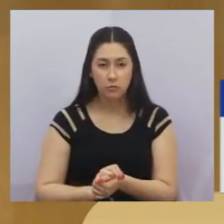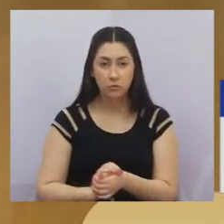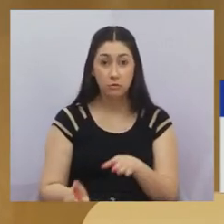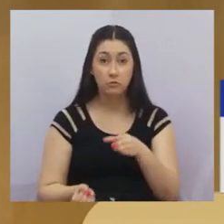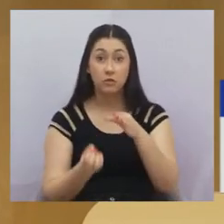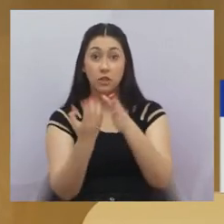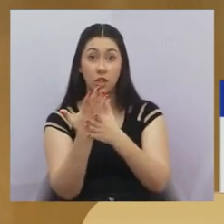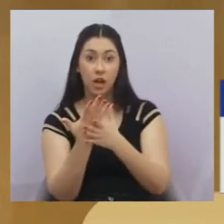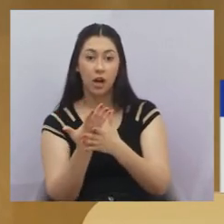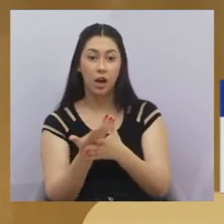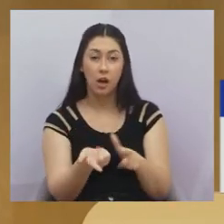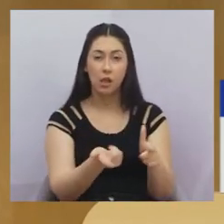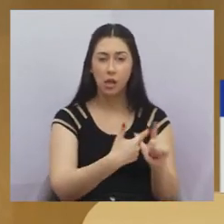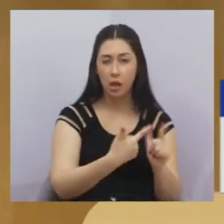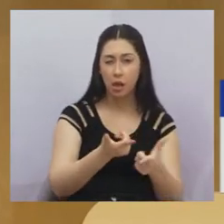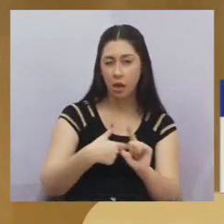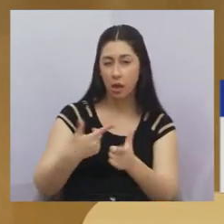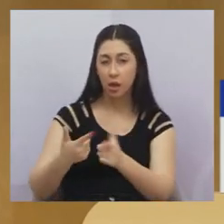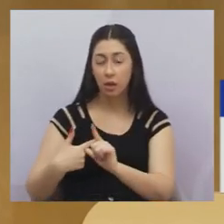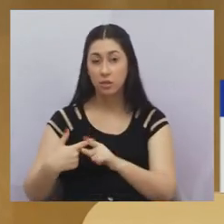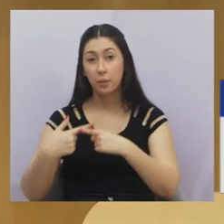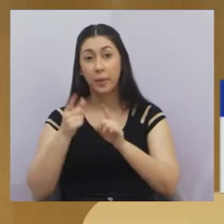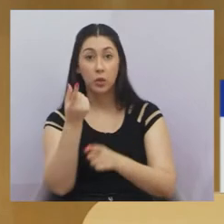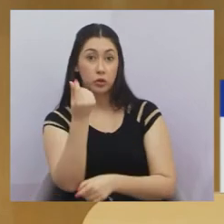criar despesa com dinheiro que não é seu.